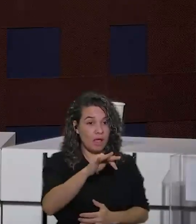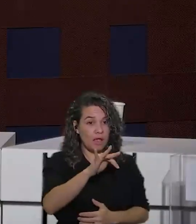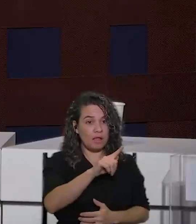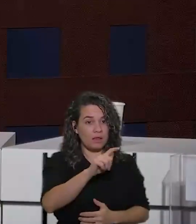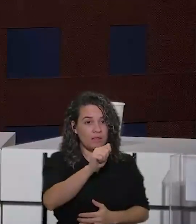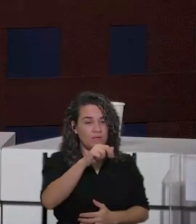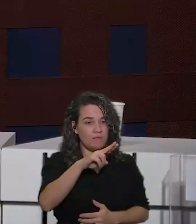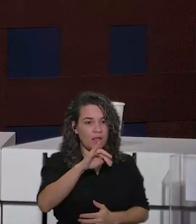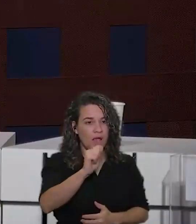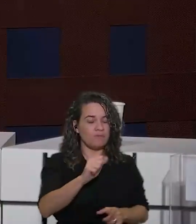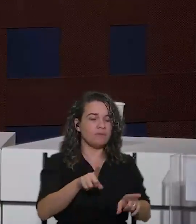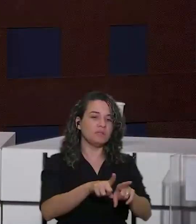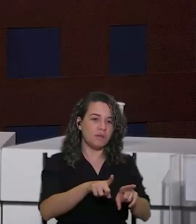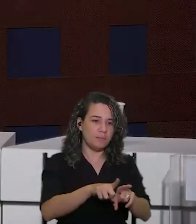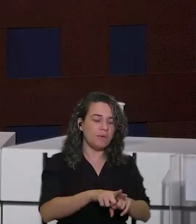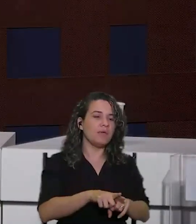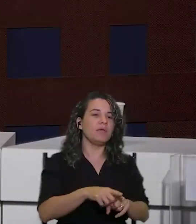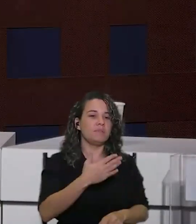Enegrecer, minha amiga há muitos anos,